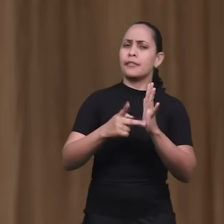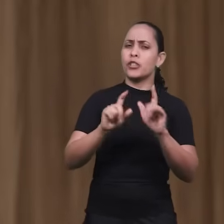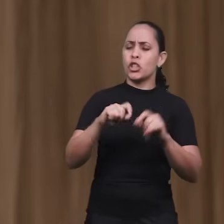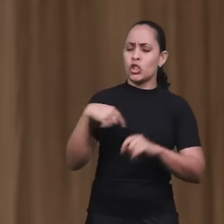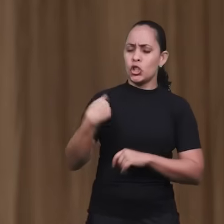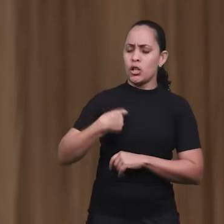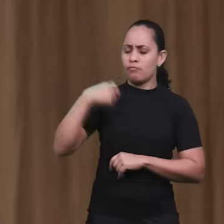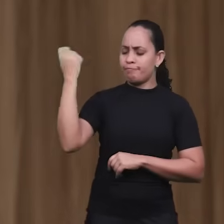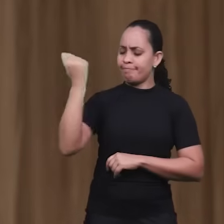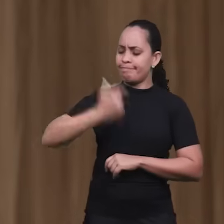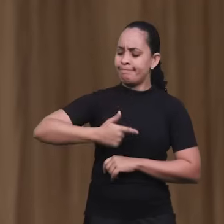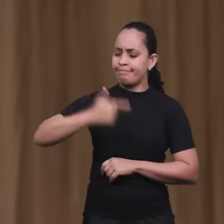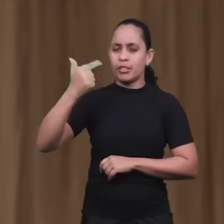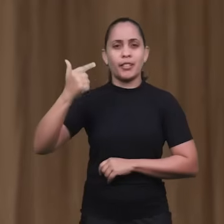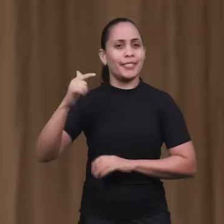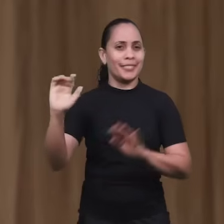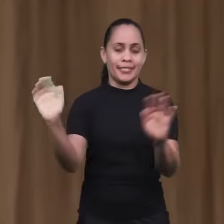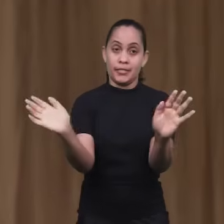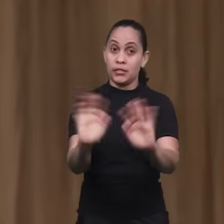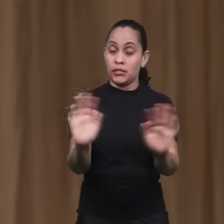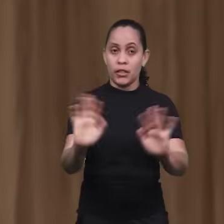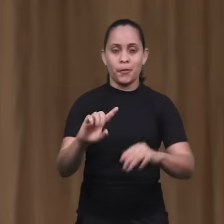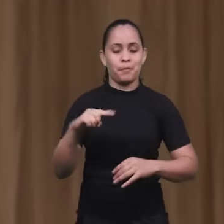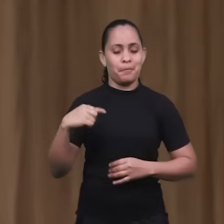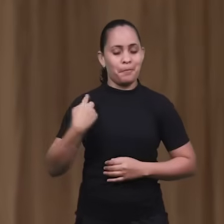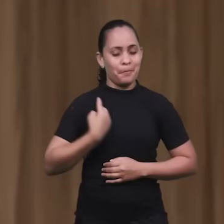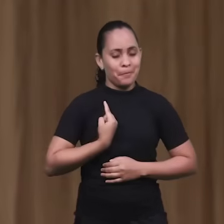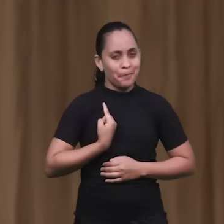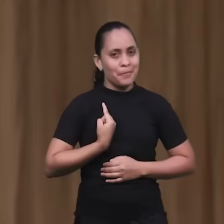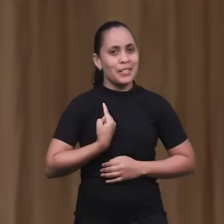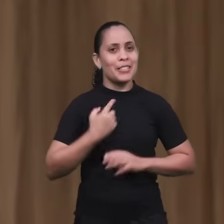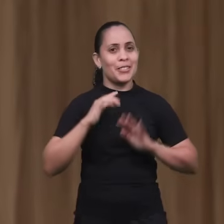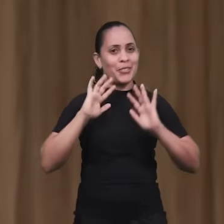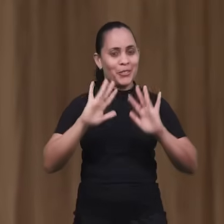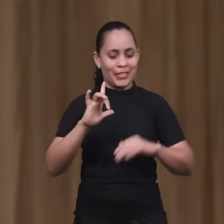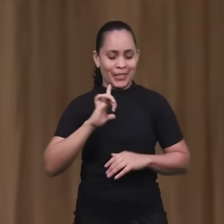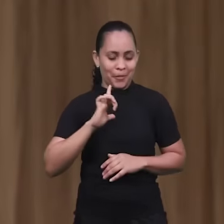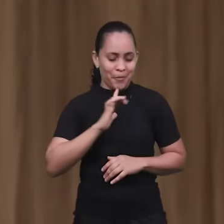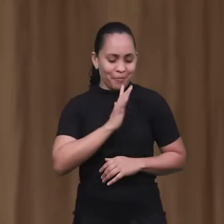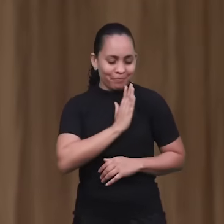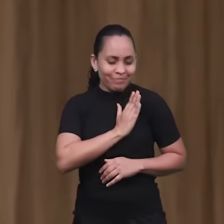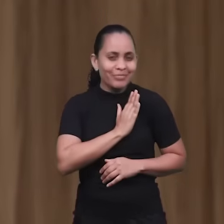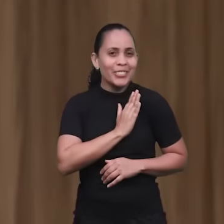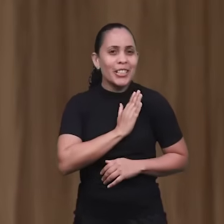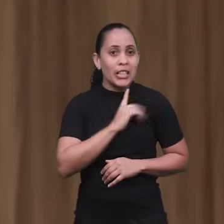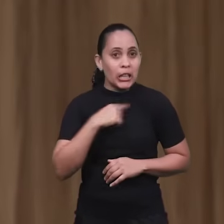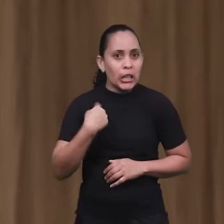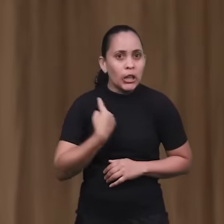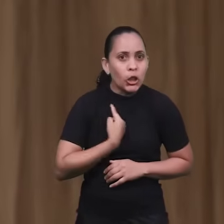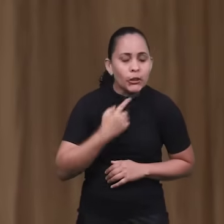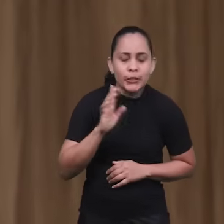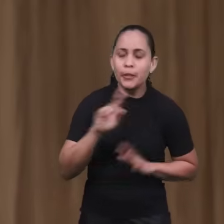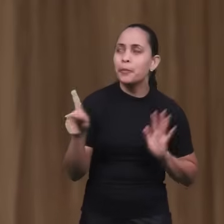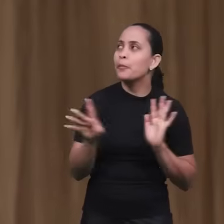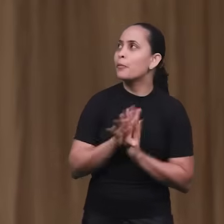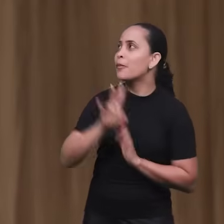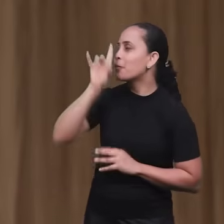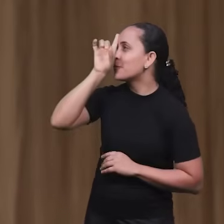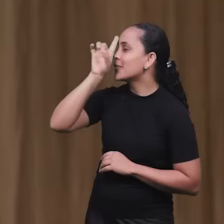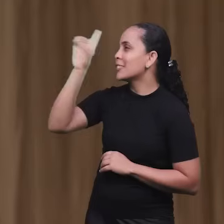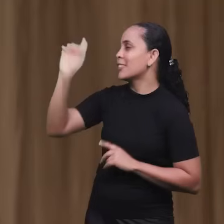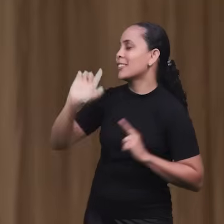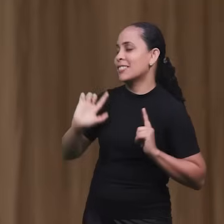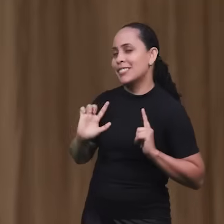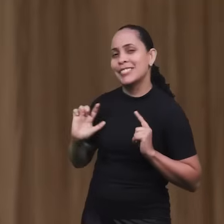Mas nós temos algo que não é nem nosso, é de Deus, que é um privilégio, é uma